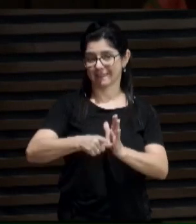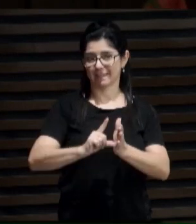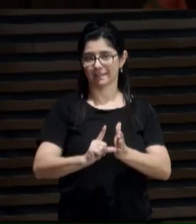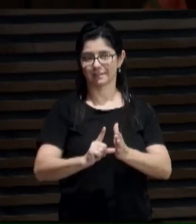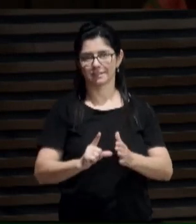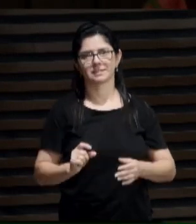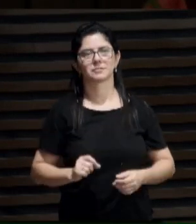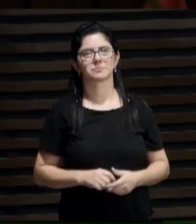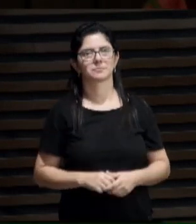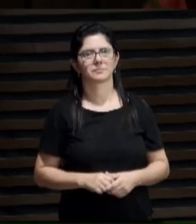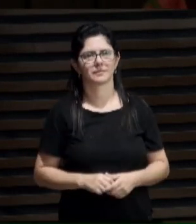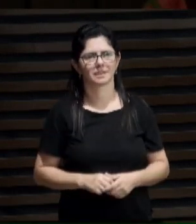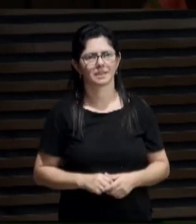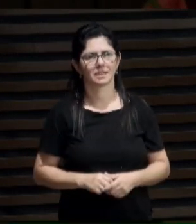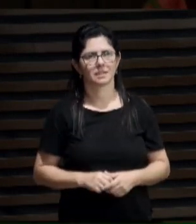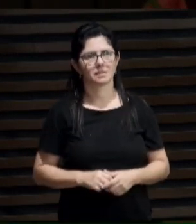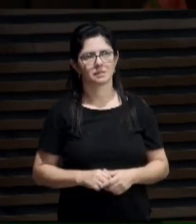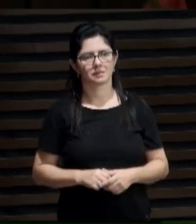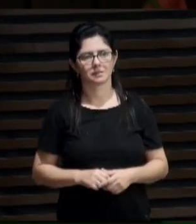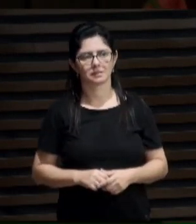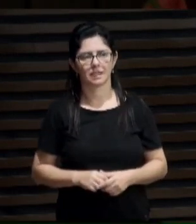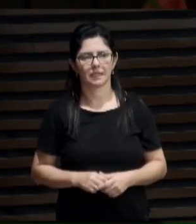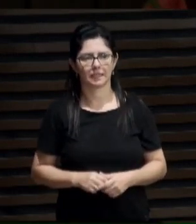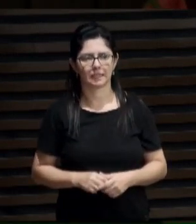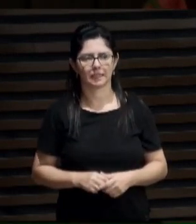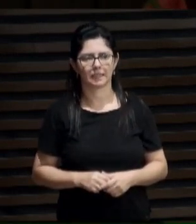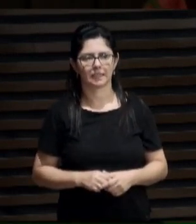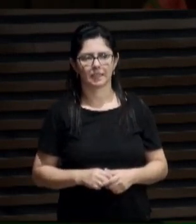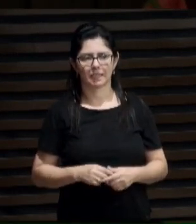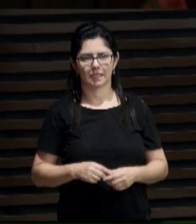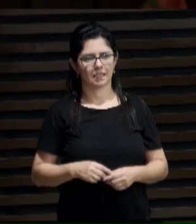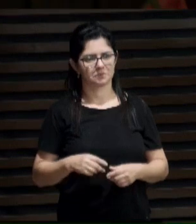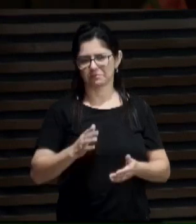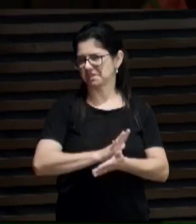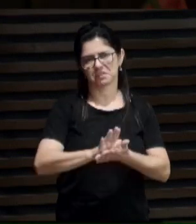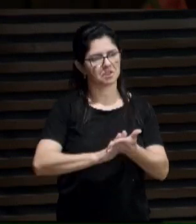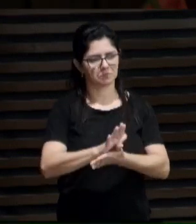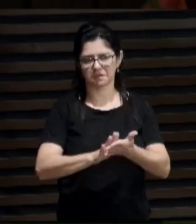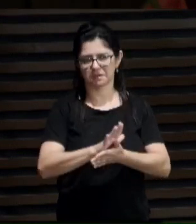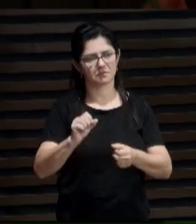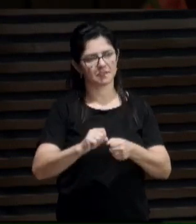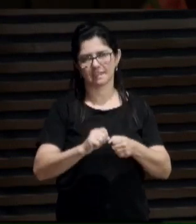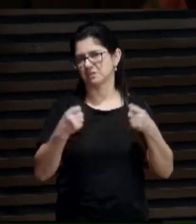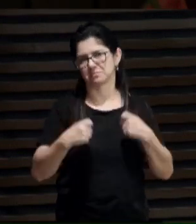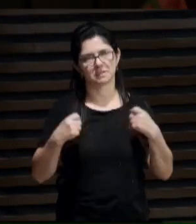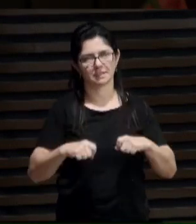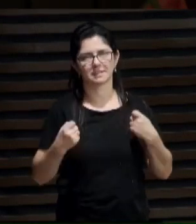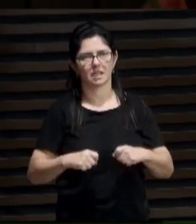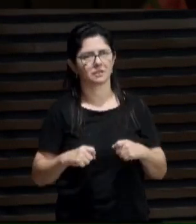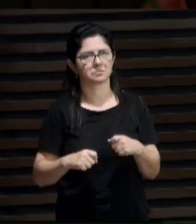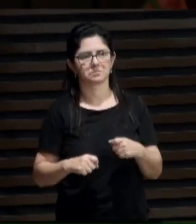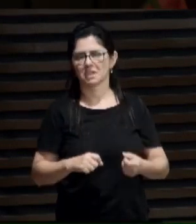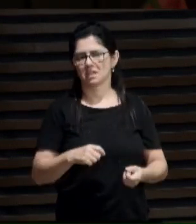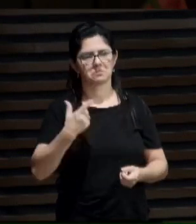provisão redentora havia sido disponibilizada, pois nenhuma se fazia necessária. Não